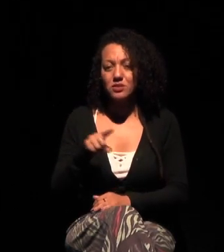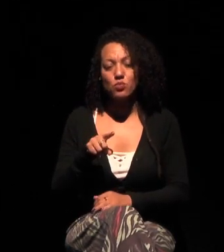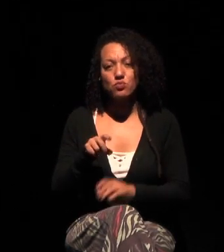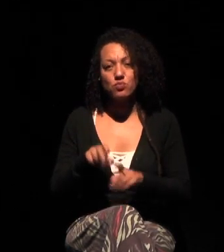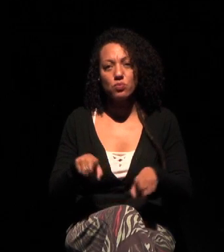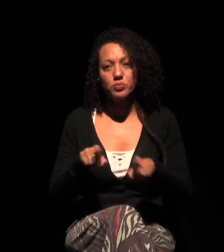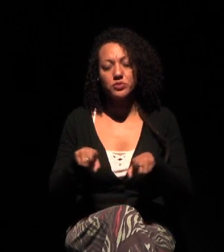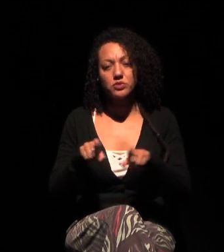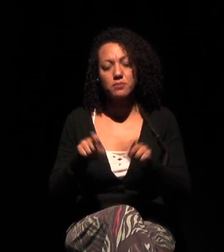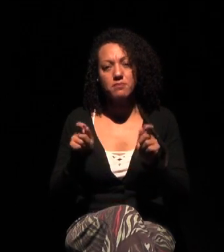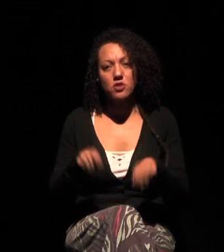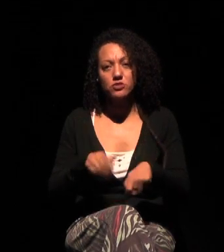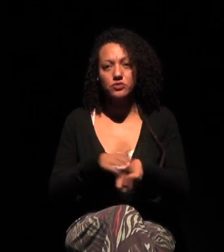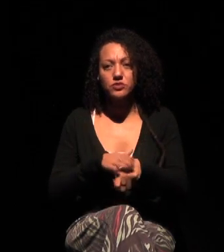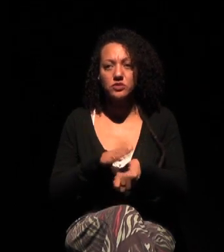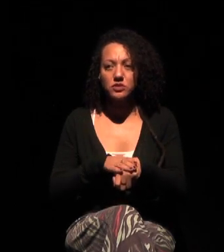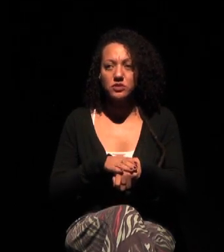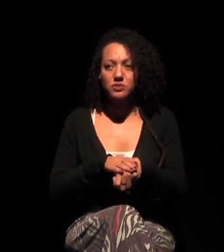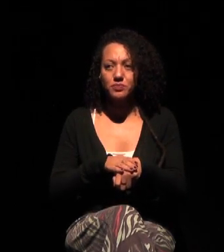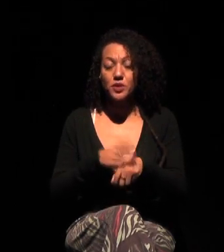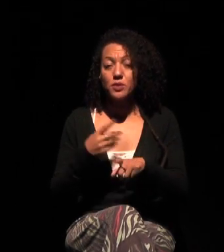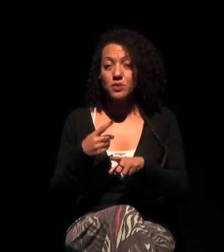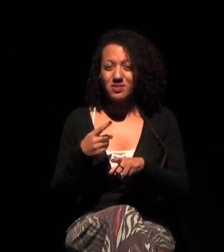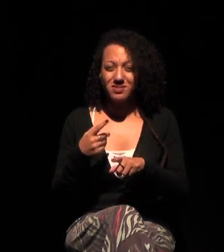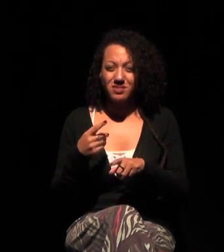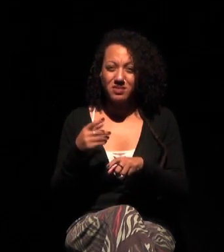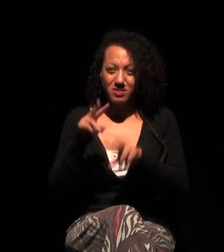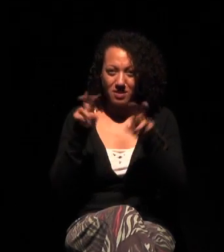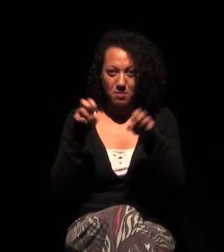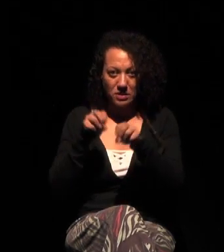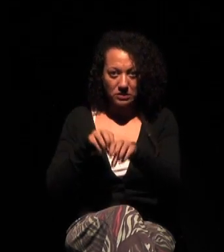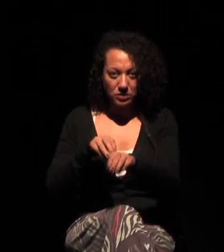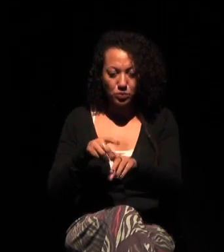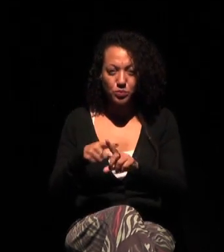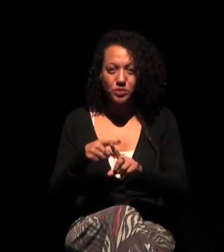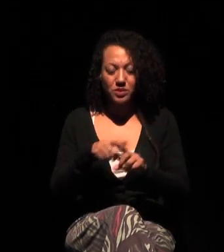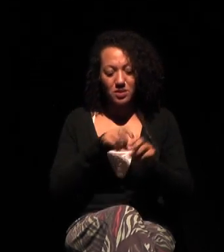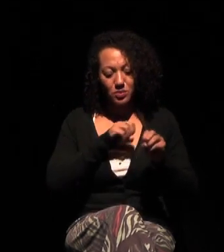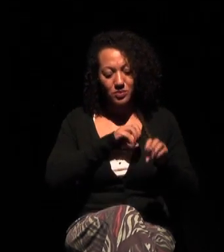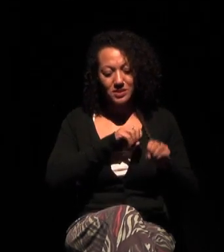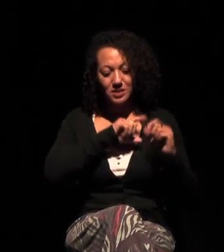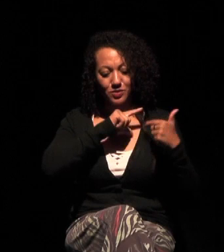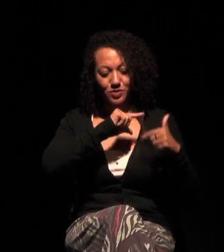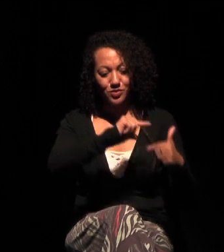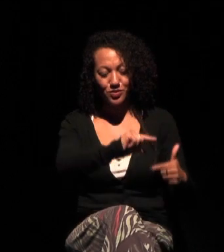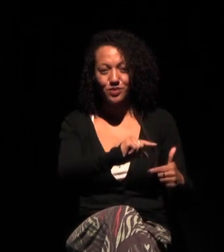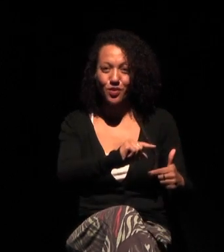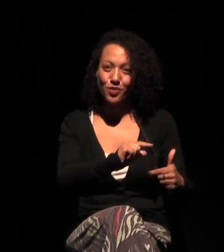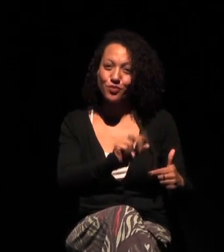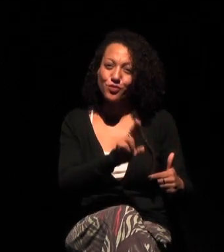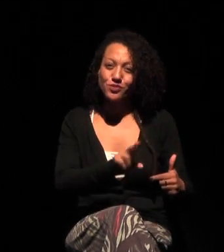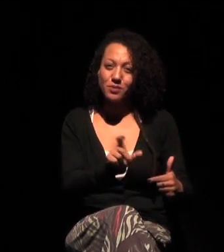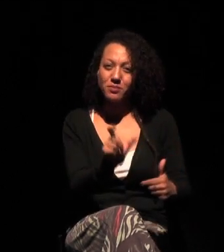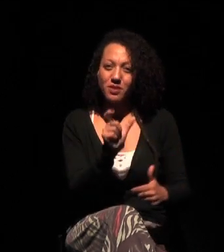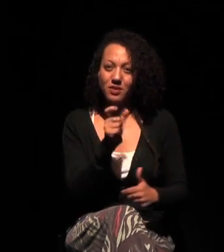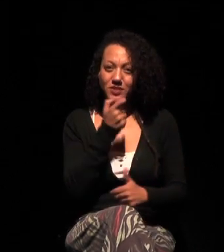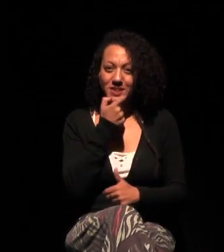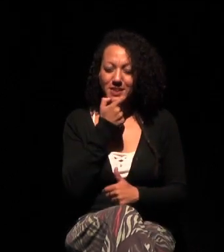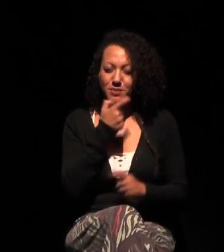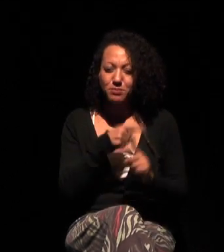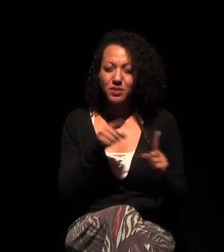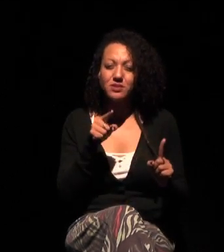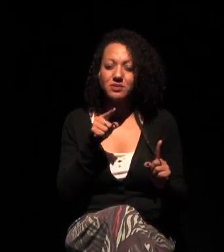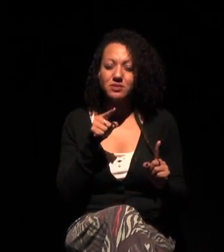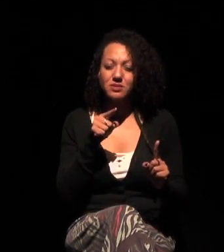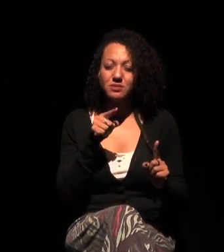o ensino tradicional é o ensino que para usar uma expressão zinha inglesa não por nada mas ela vai ao ponto não é